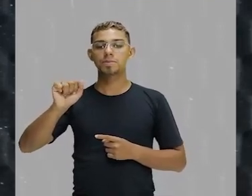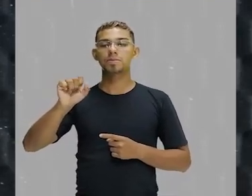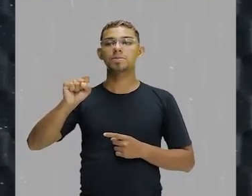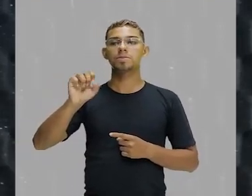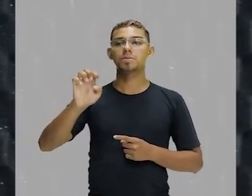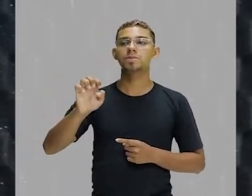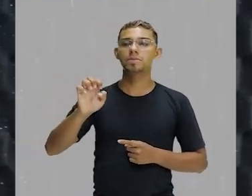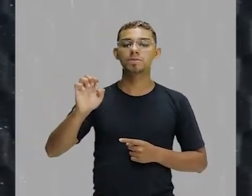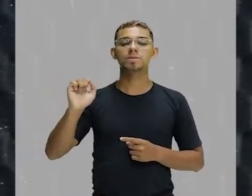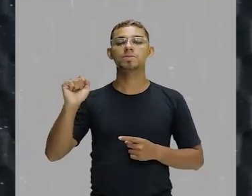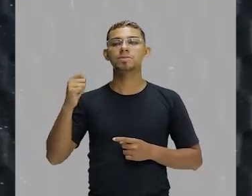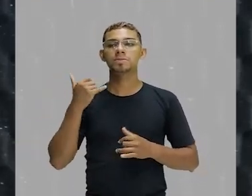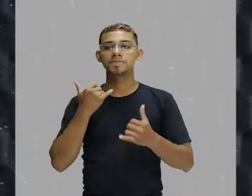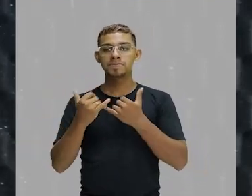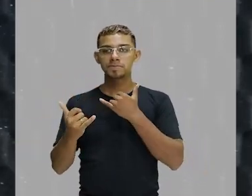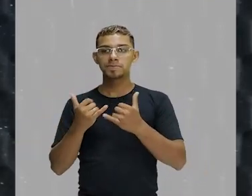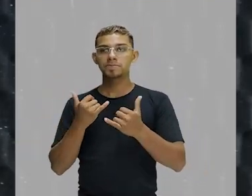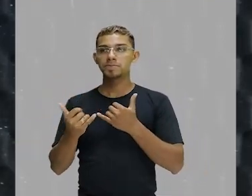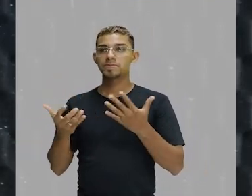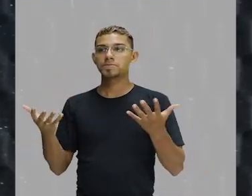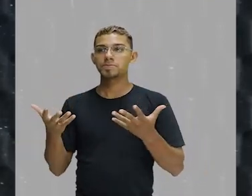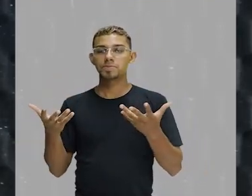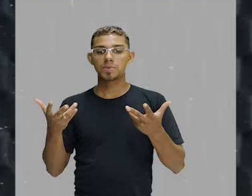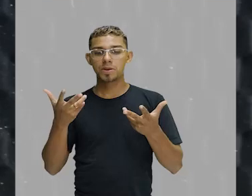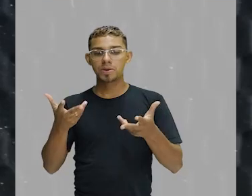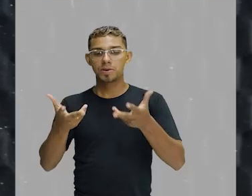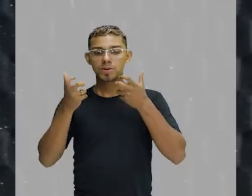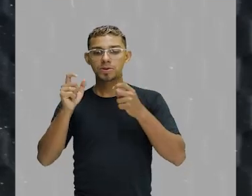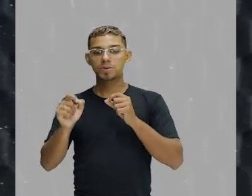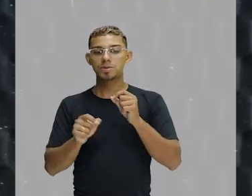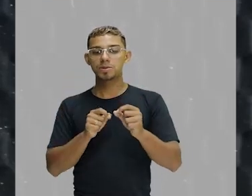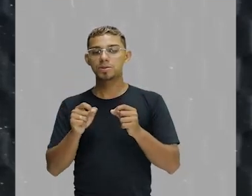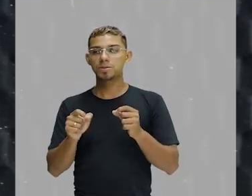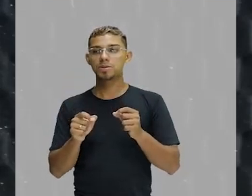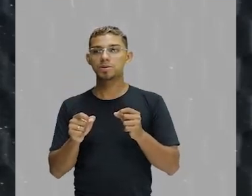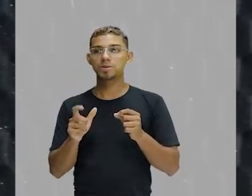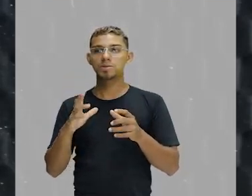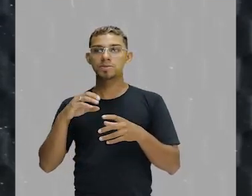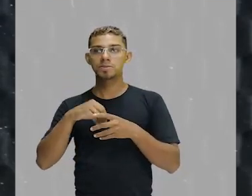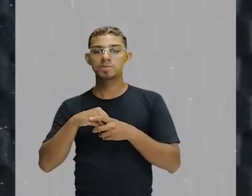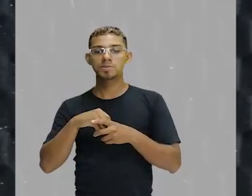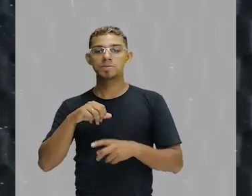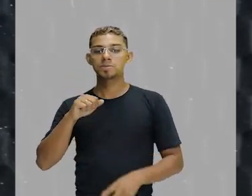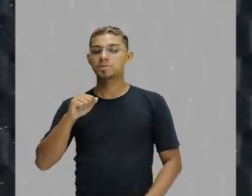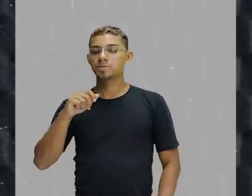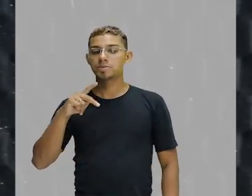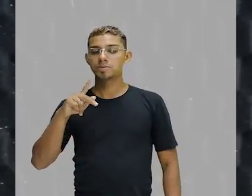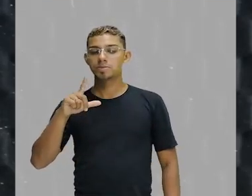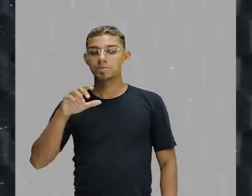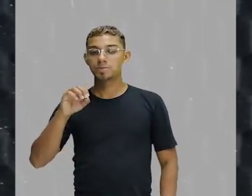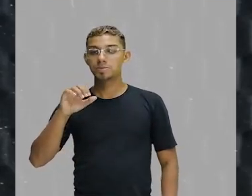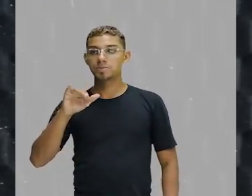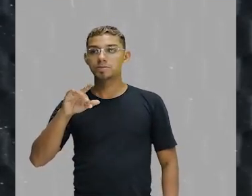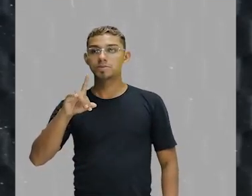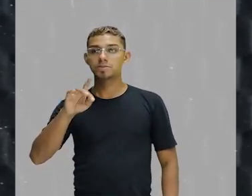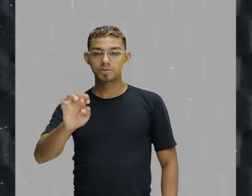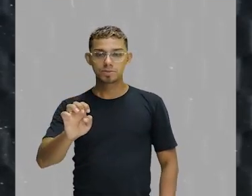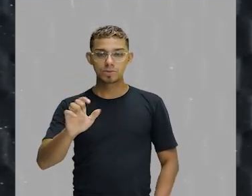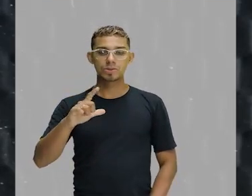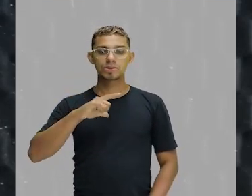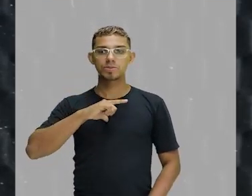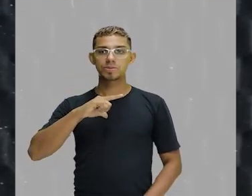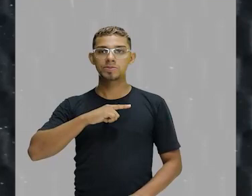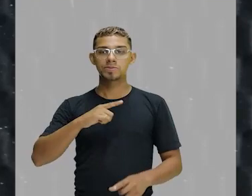certo? A diferença é que você está percebendo que a célula aqui ela vai estar haploide. E ela tem também, os